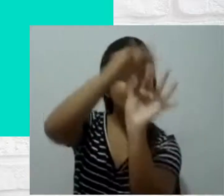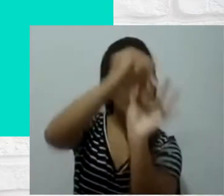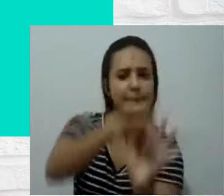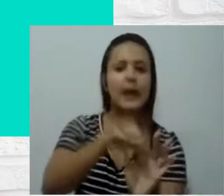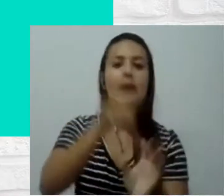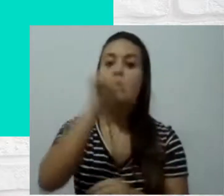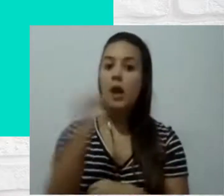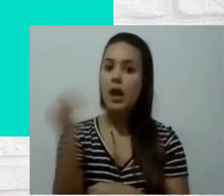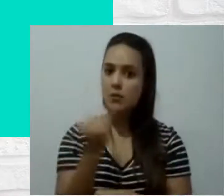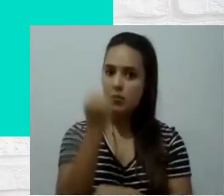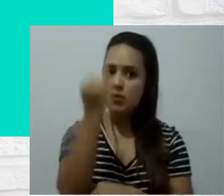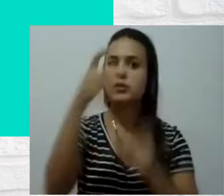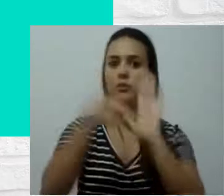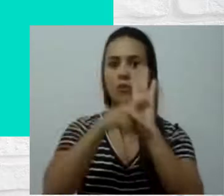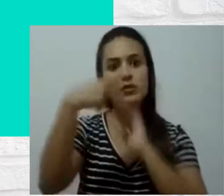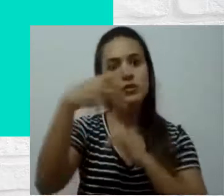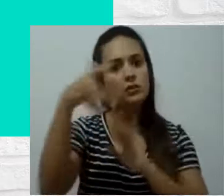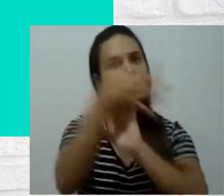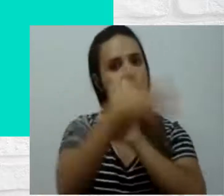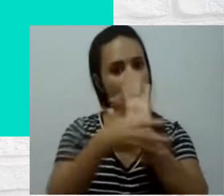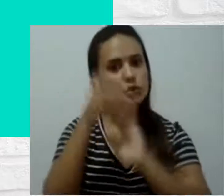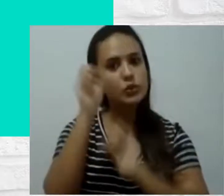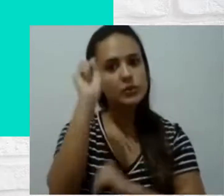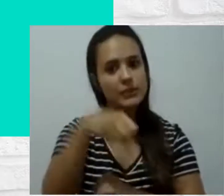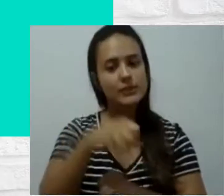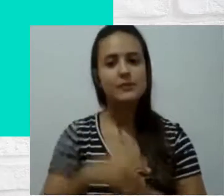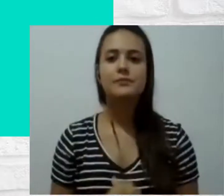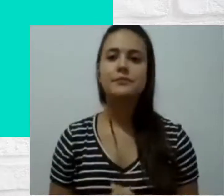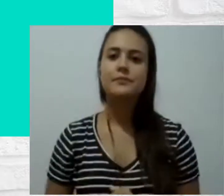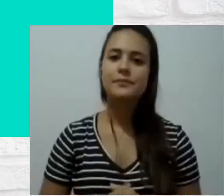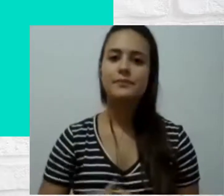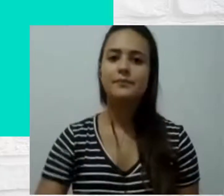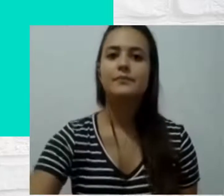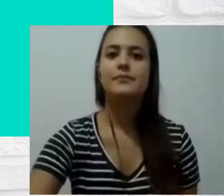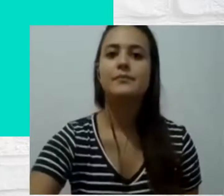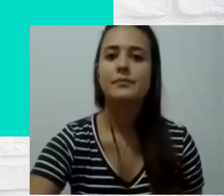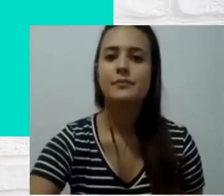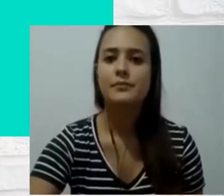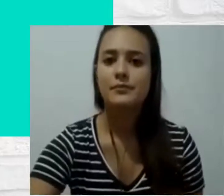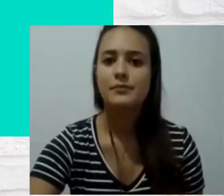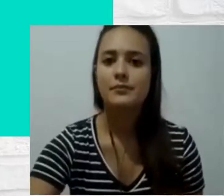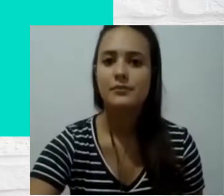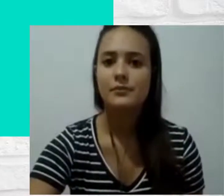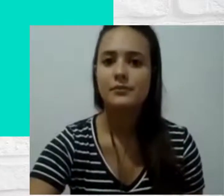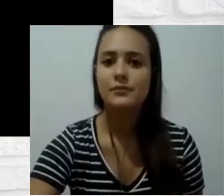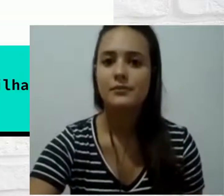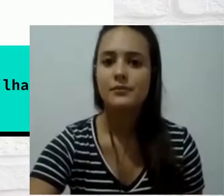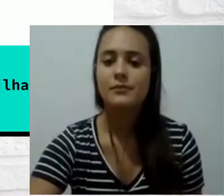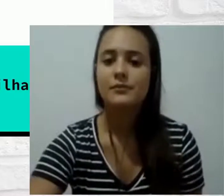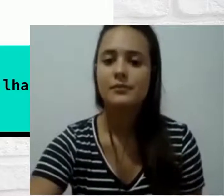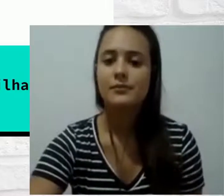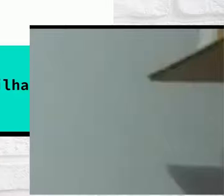na introdução, quanto no desenvolvimento e na conclusão. Então, ela é bem importante para o seu texto.